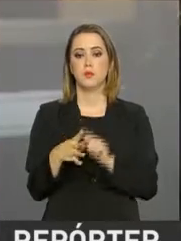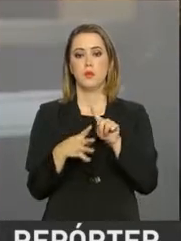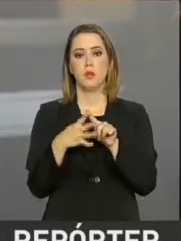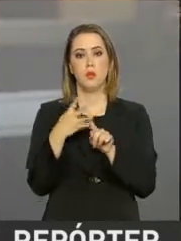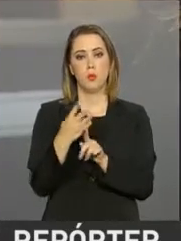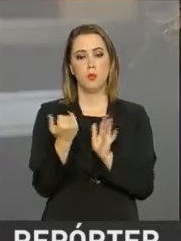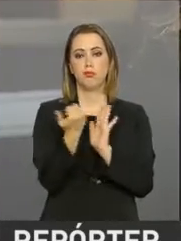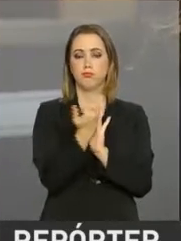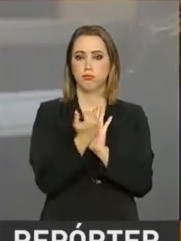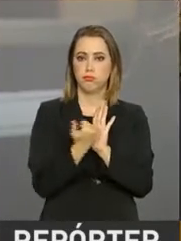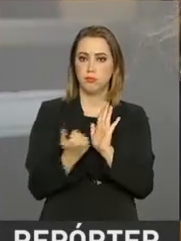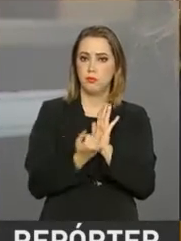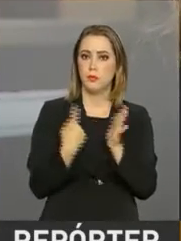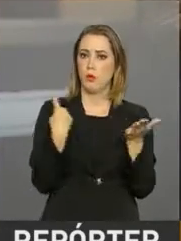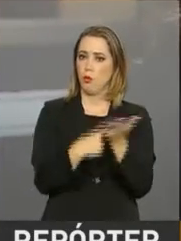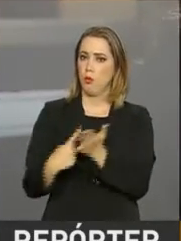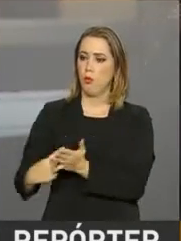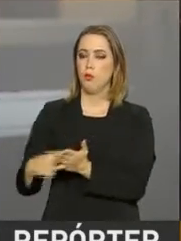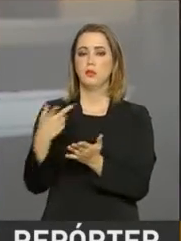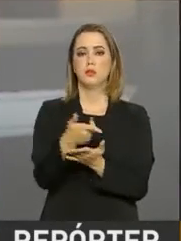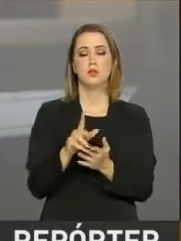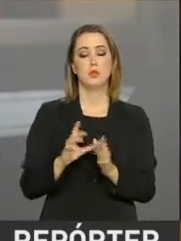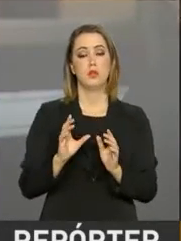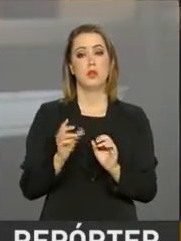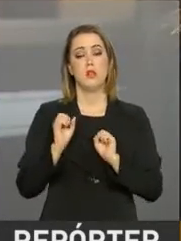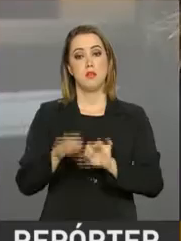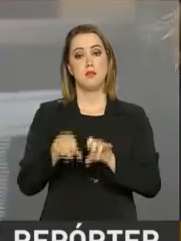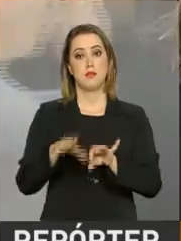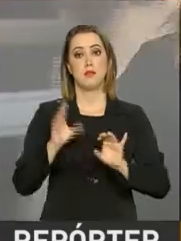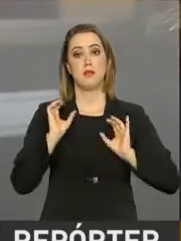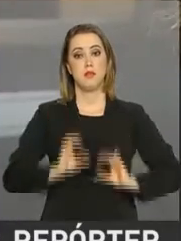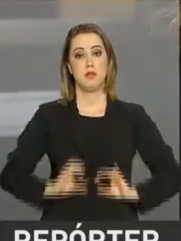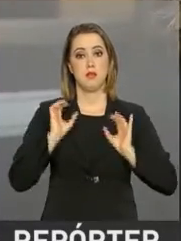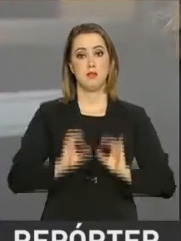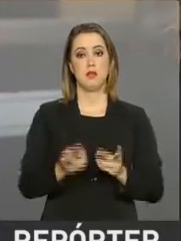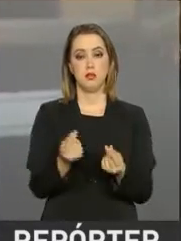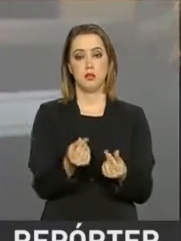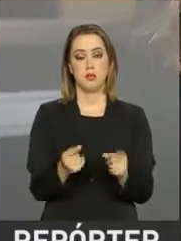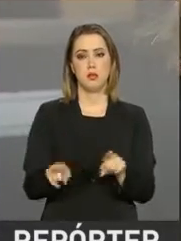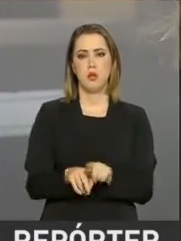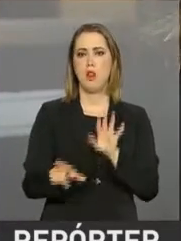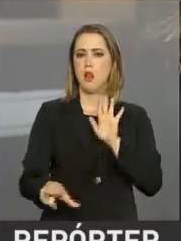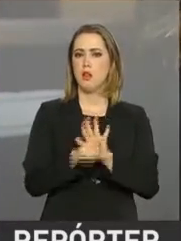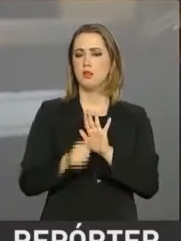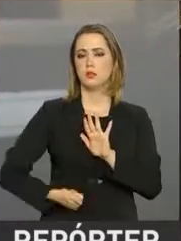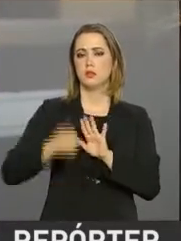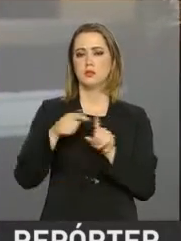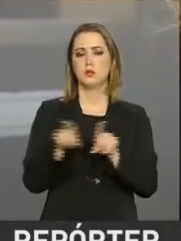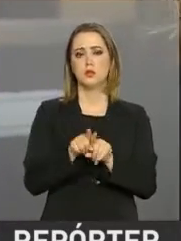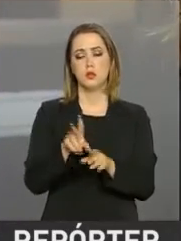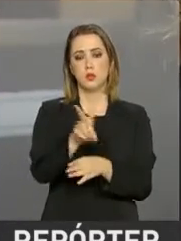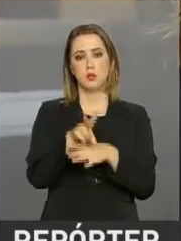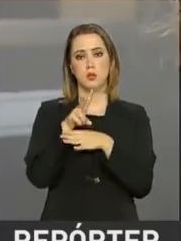agenda apresentada pelo banco central incluem cidadania financeira sistema financeiro mais eficiente legislação mais moderna e